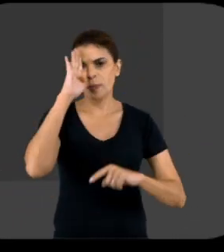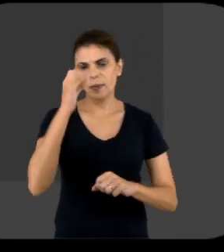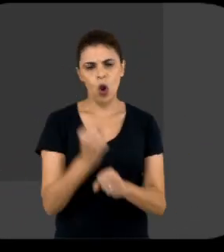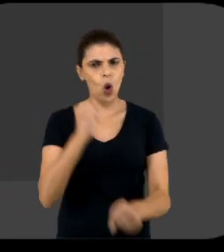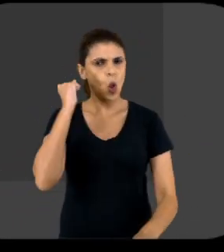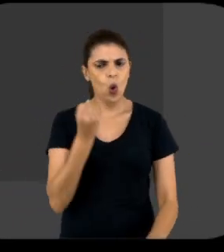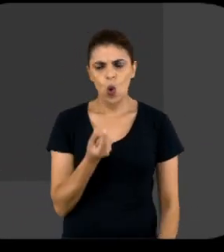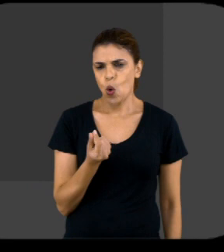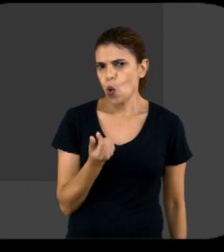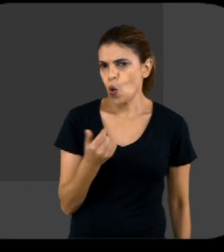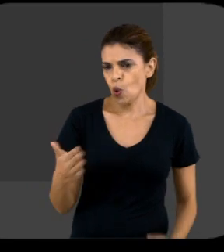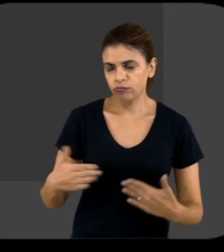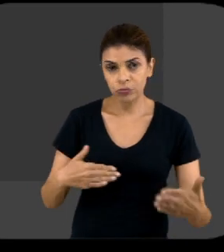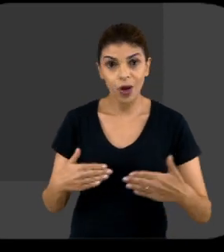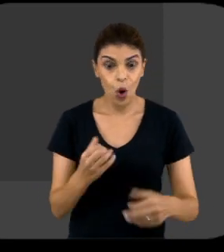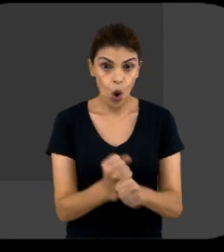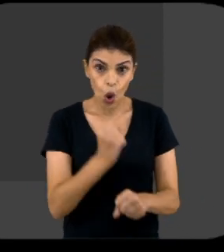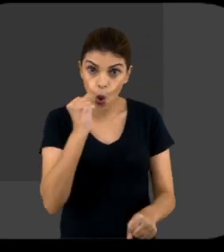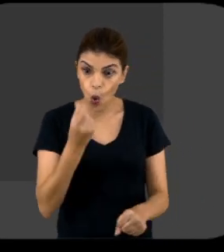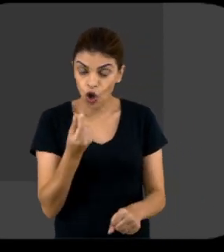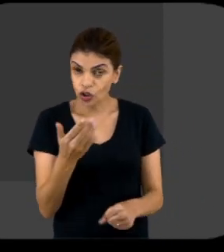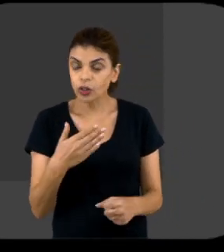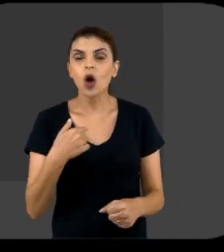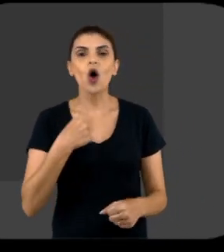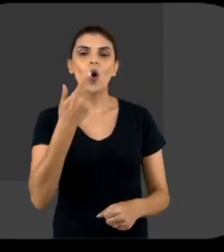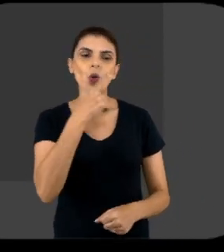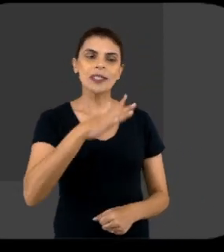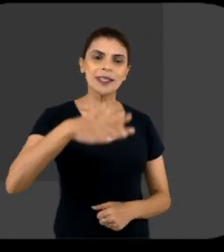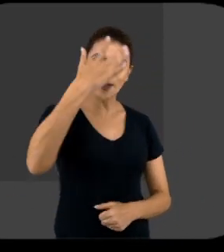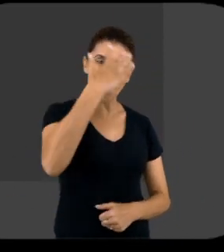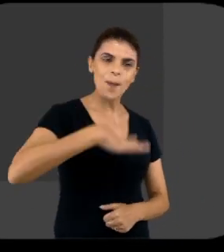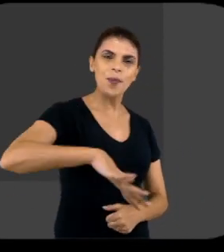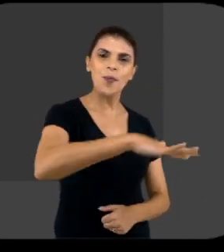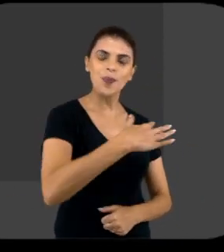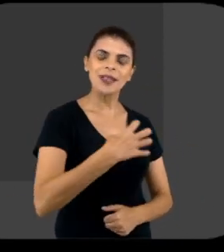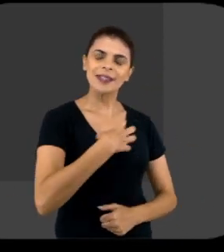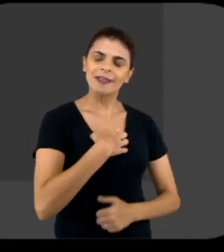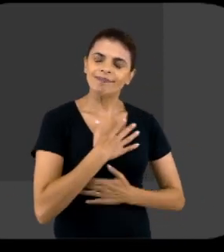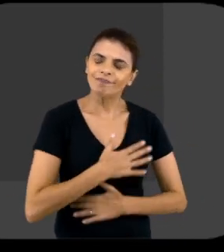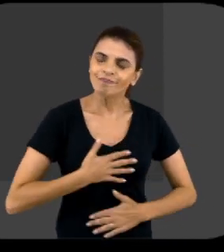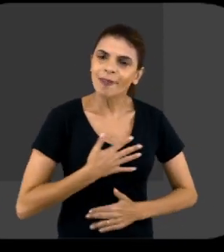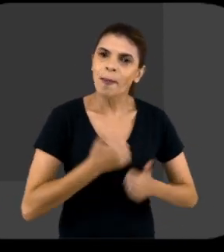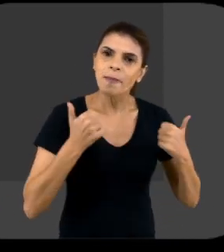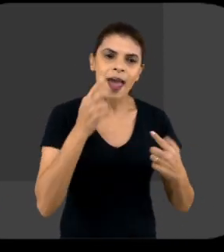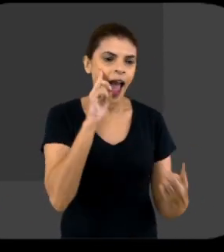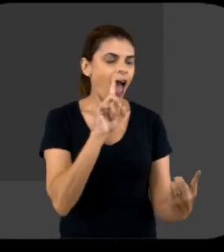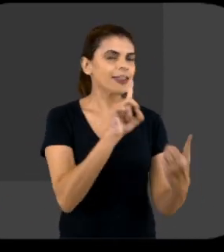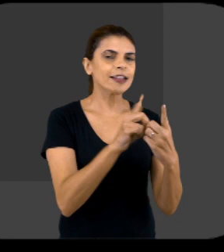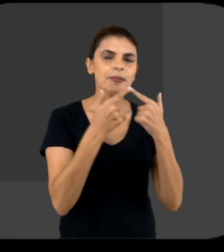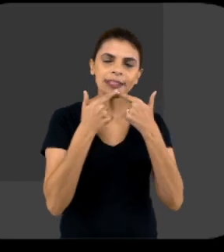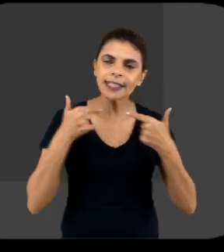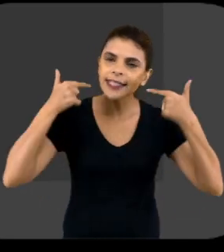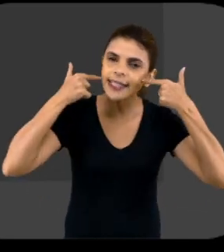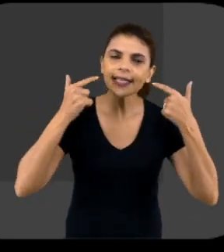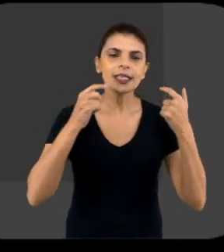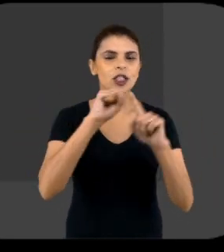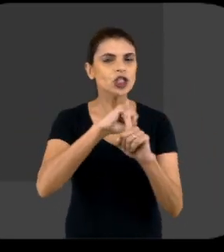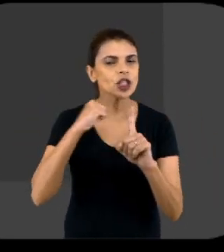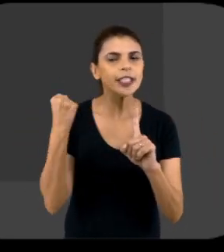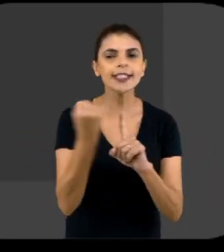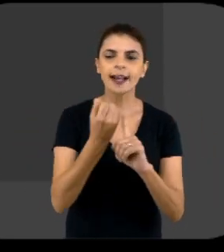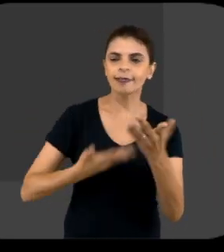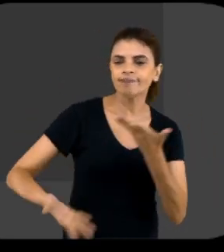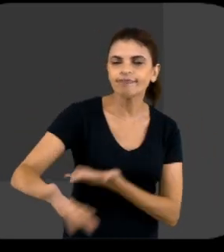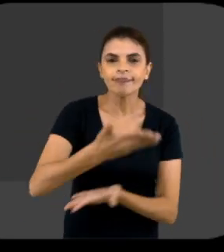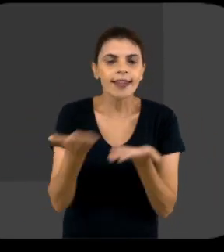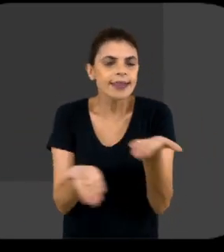lucro da empresa pública é quando a gente supera as expectativas da população, supera as expectativas da sociedade de